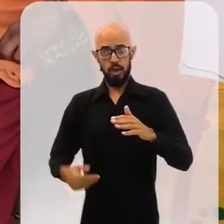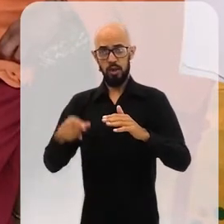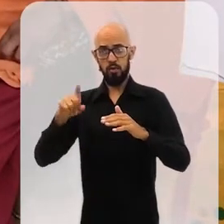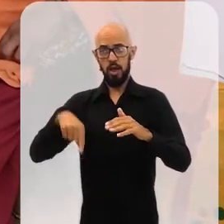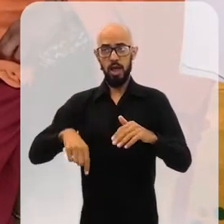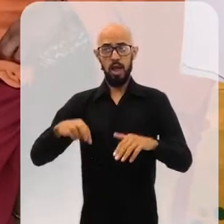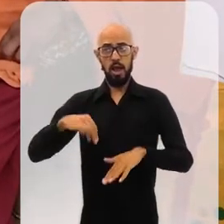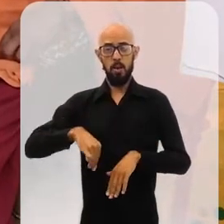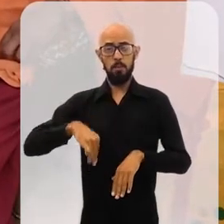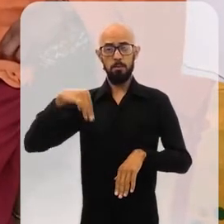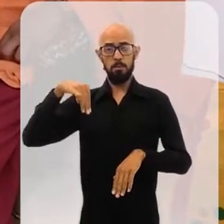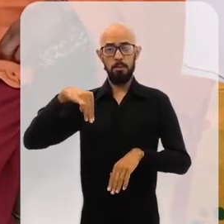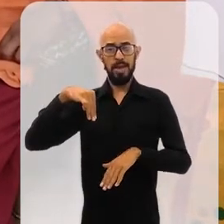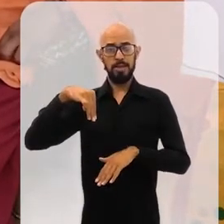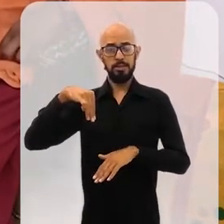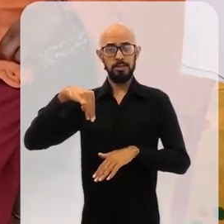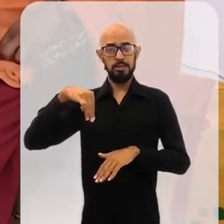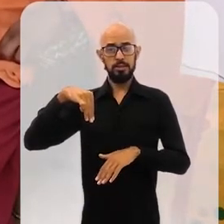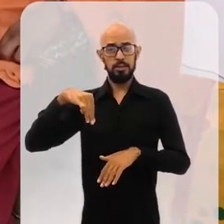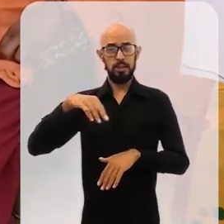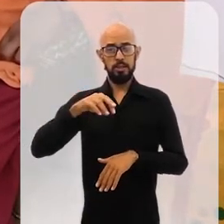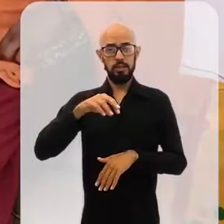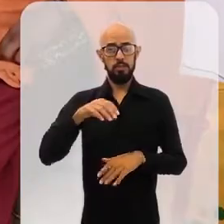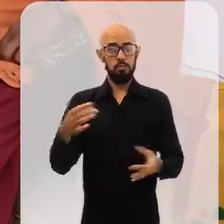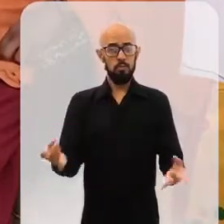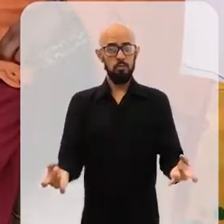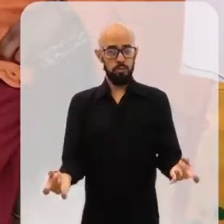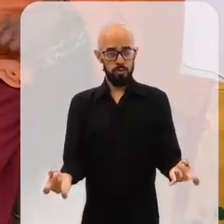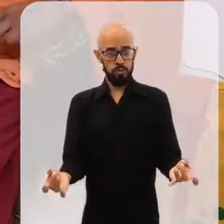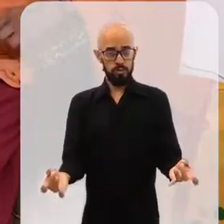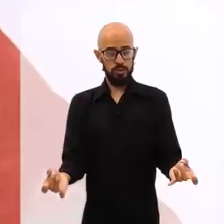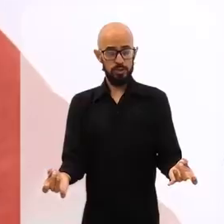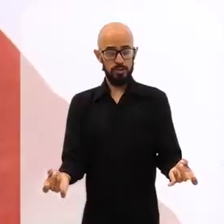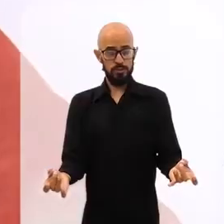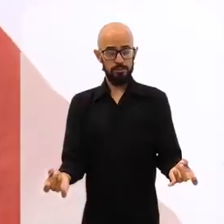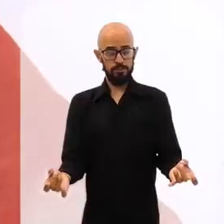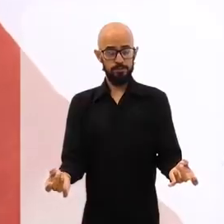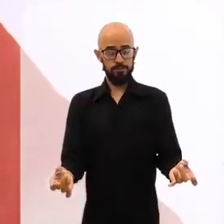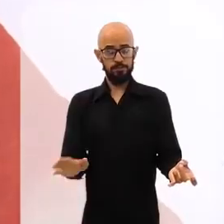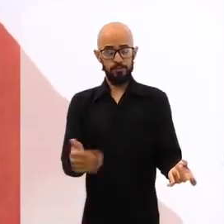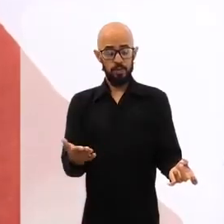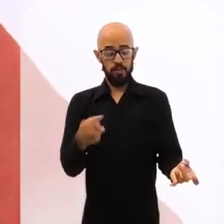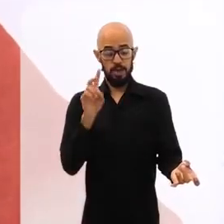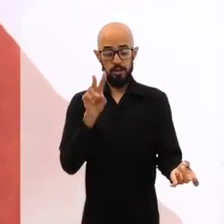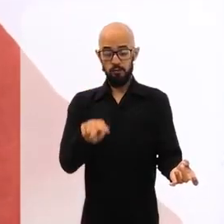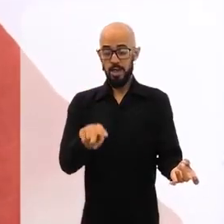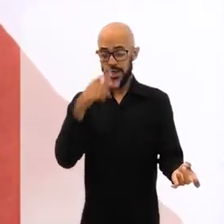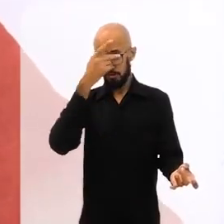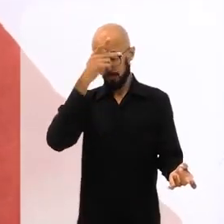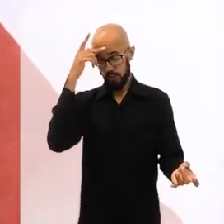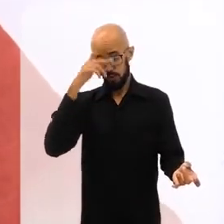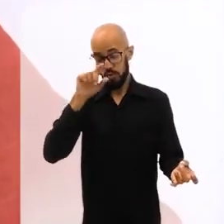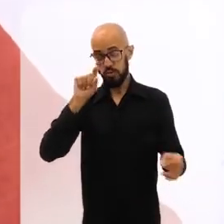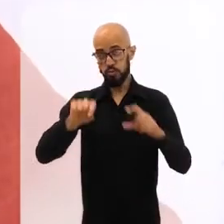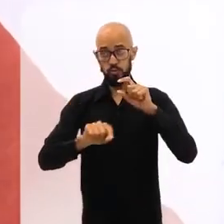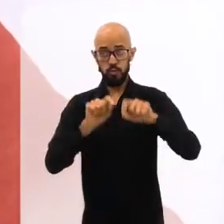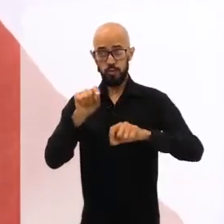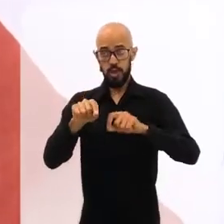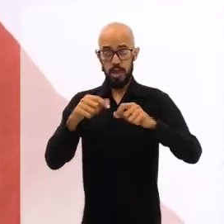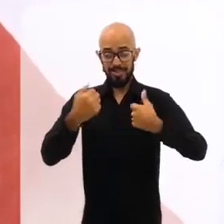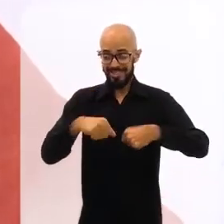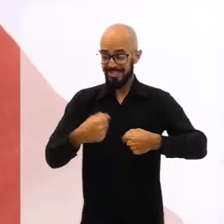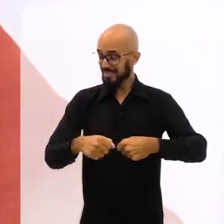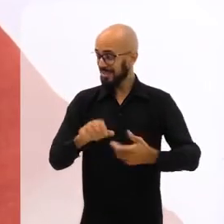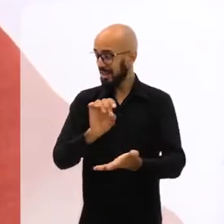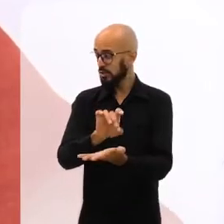um mestre tibetano. É um mestre budista. Então ele vê as pessoas, né, e as